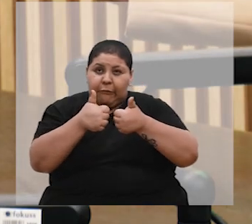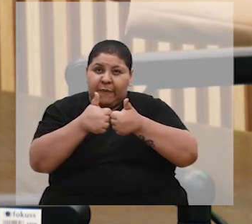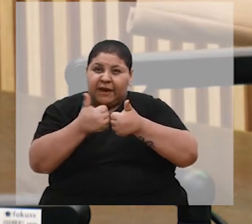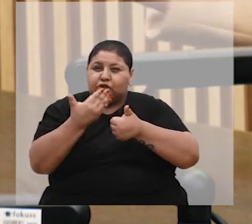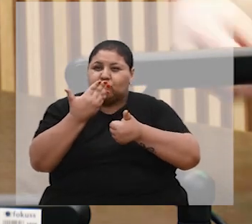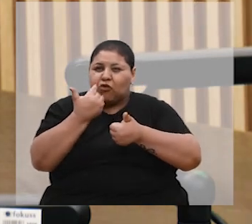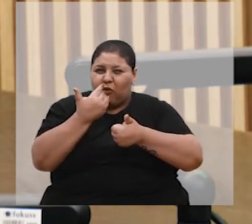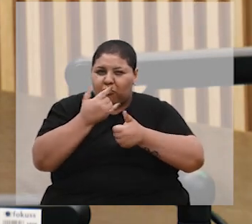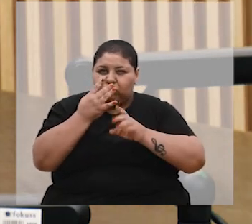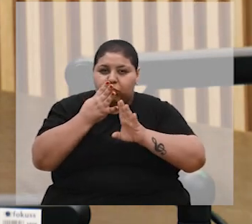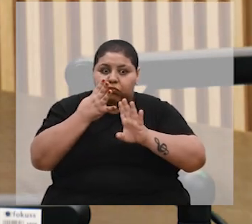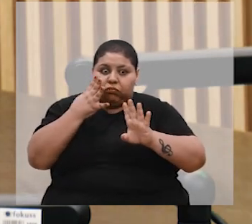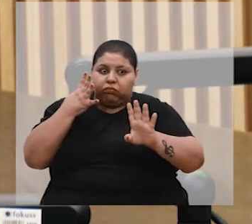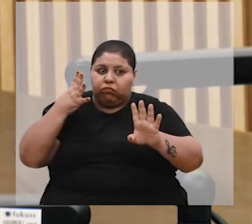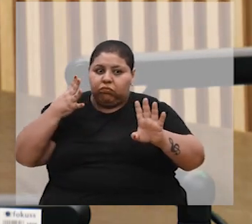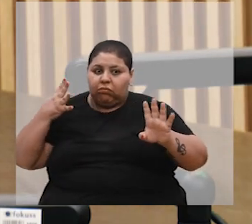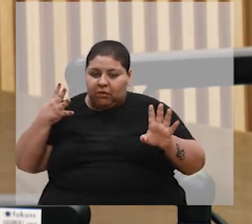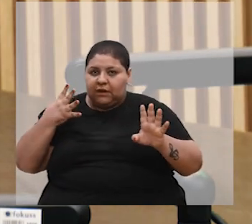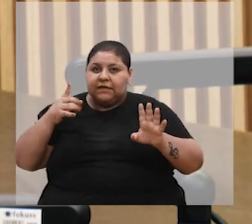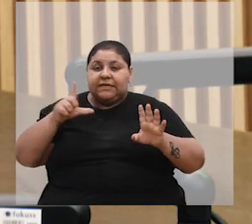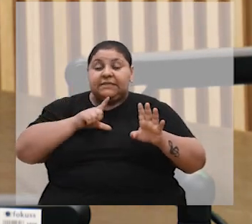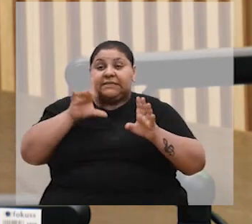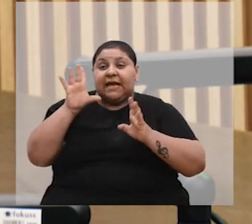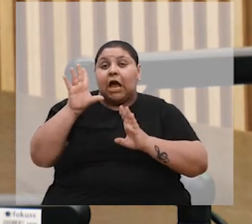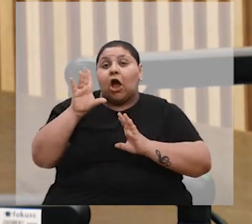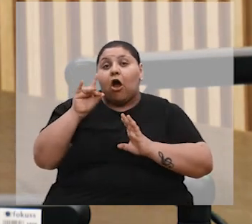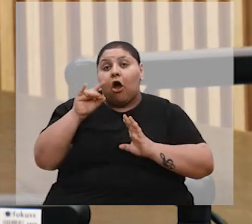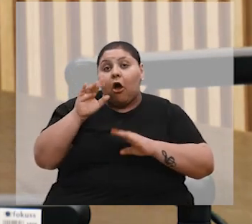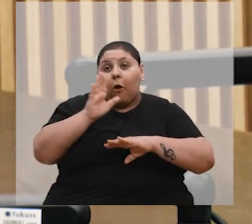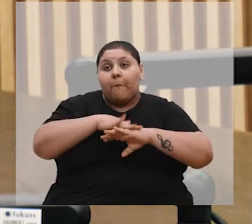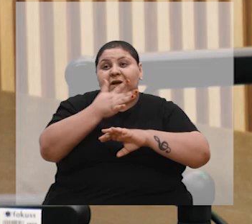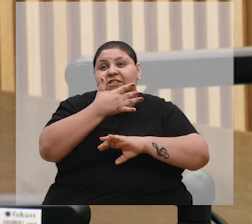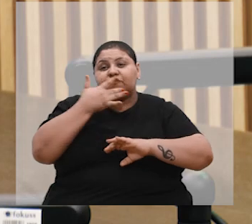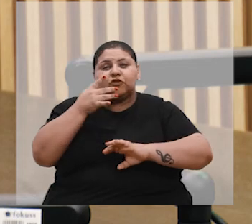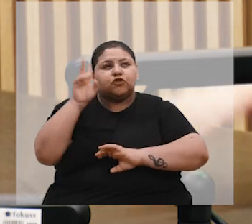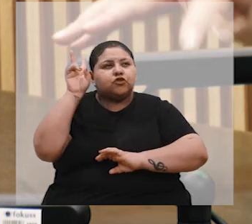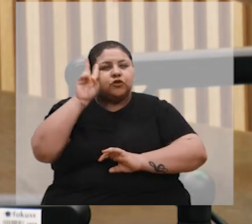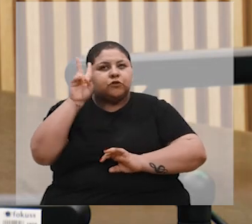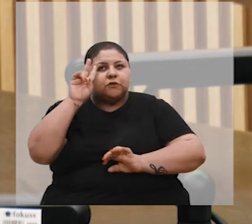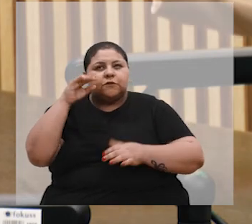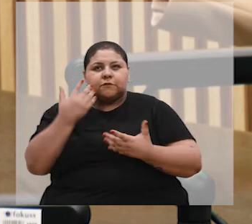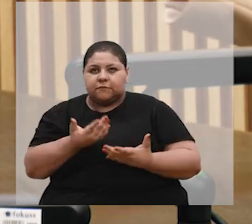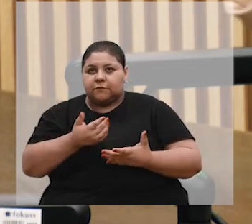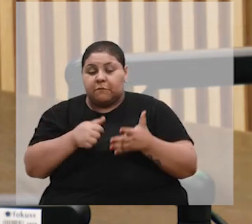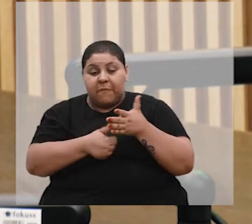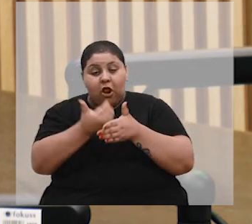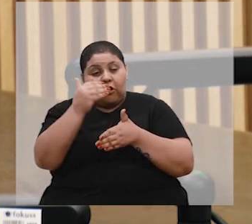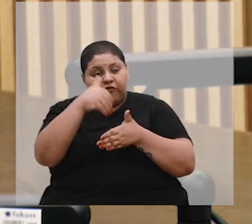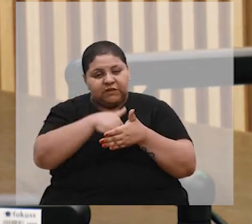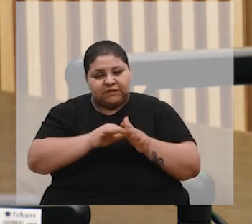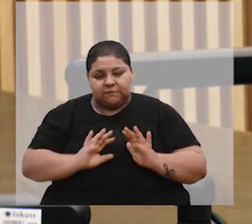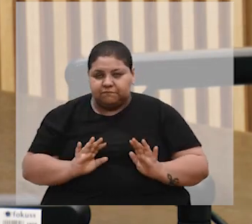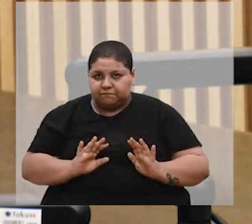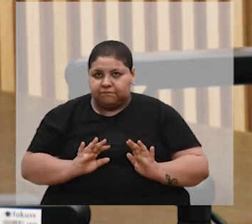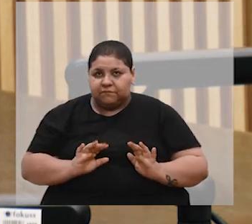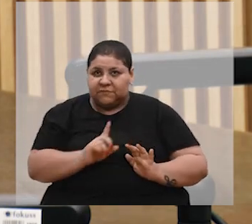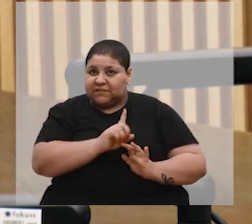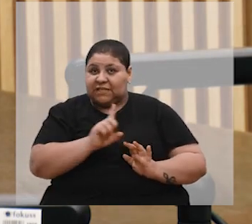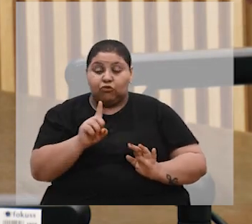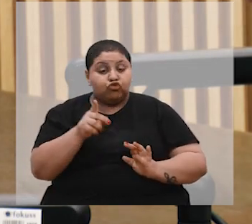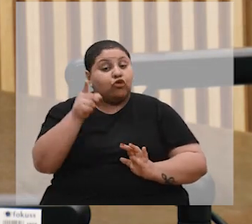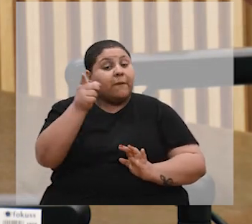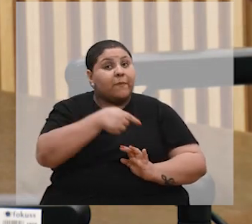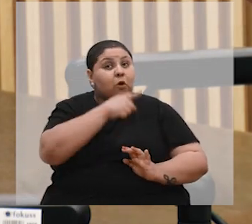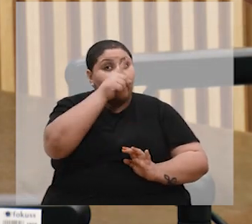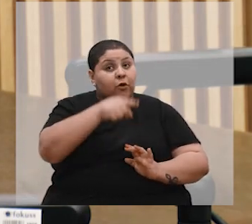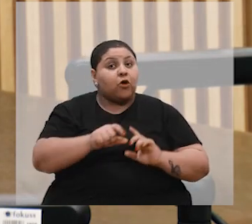fila se acumula. Então, se você dispõe da colinha, fica mais fácil de lembrar e fica mais fluida a votação. Então, não só é